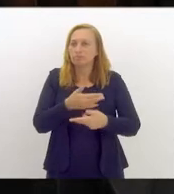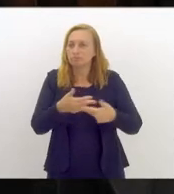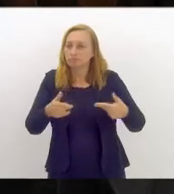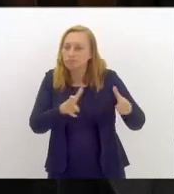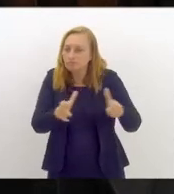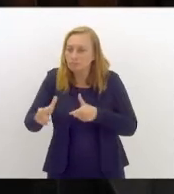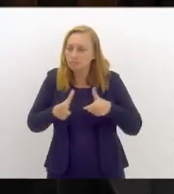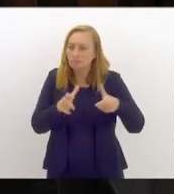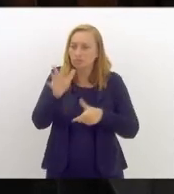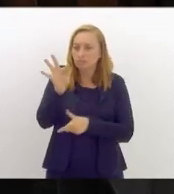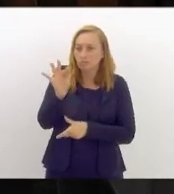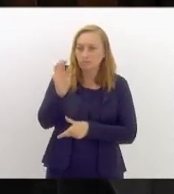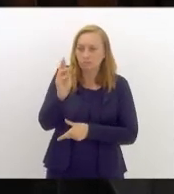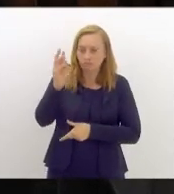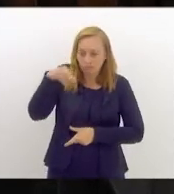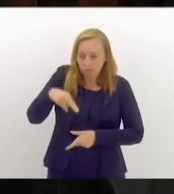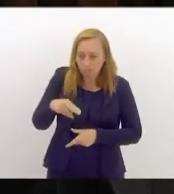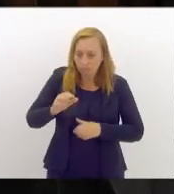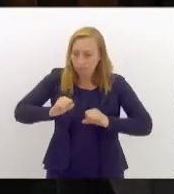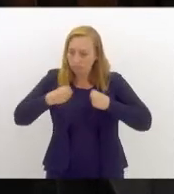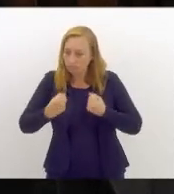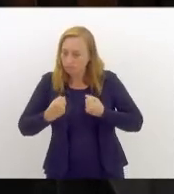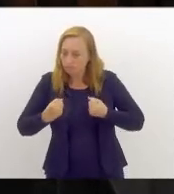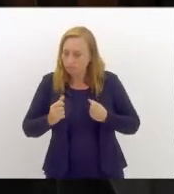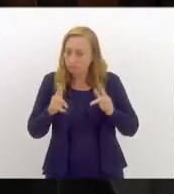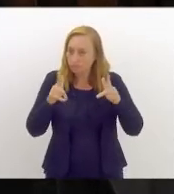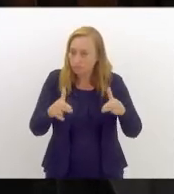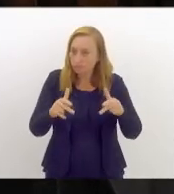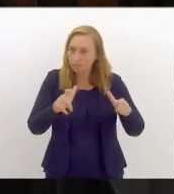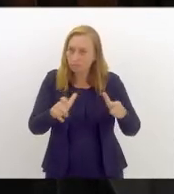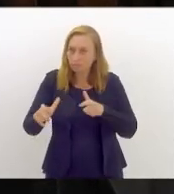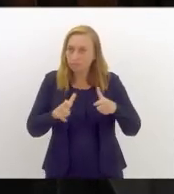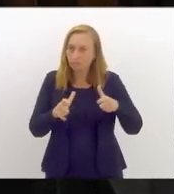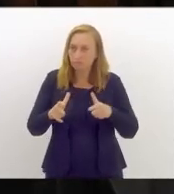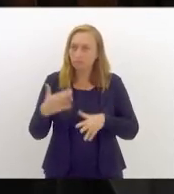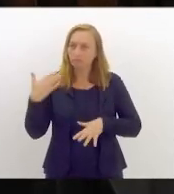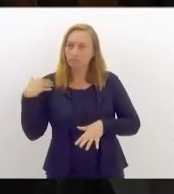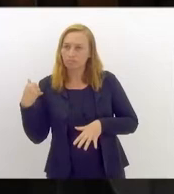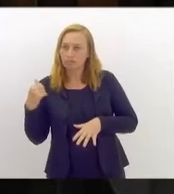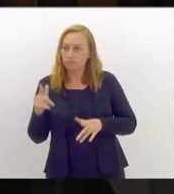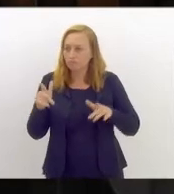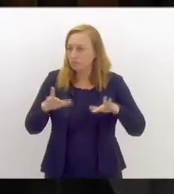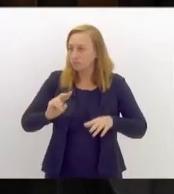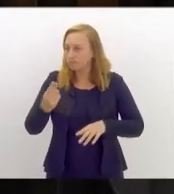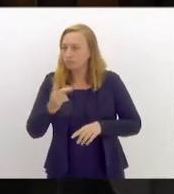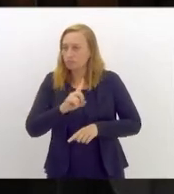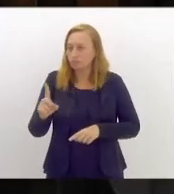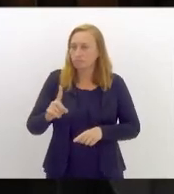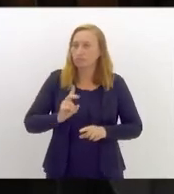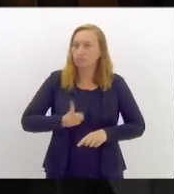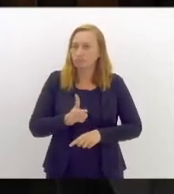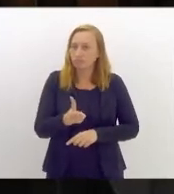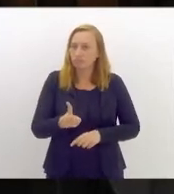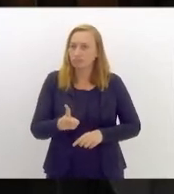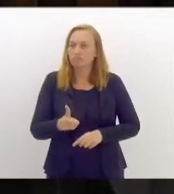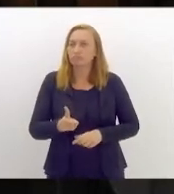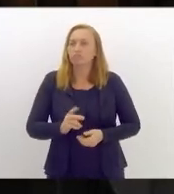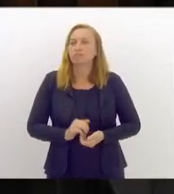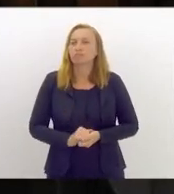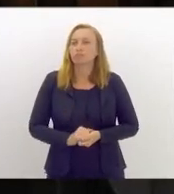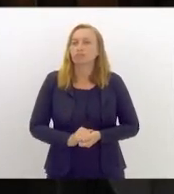que Independente de estarmos defendendo as mesmas partes ou em lados opostos sempre mantemos a